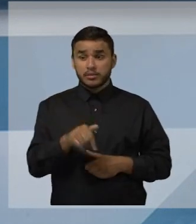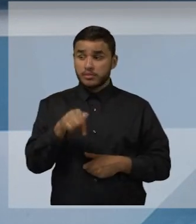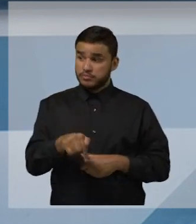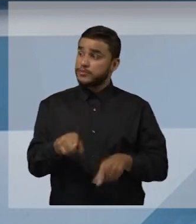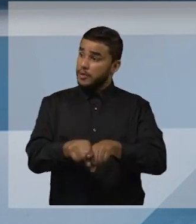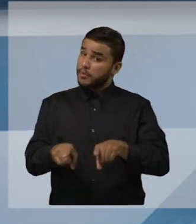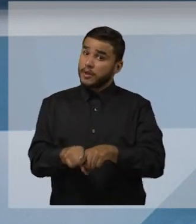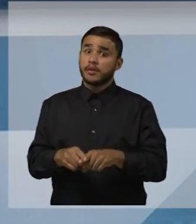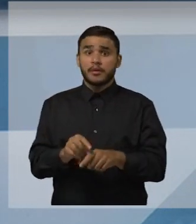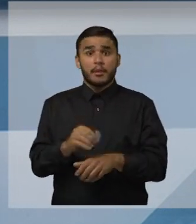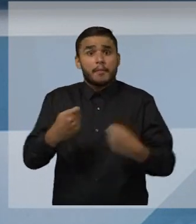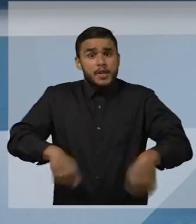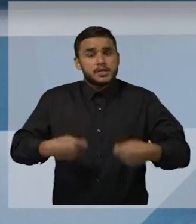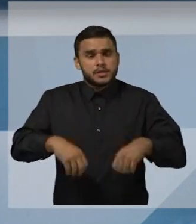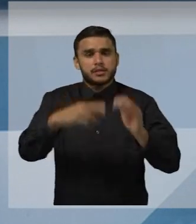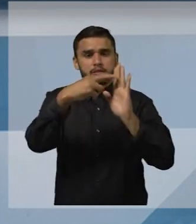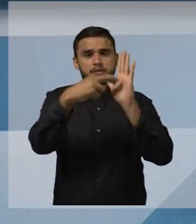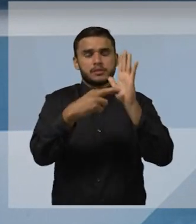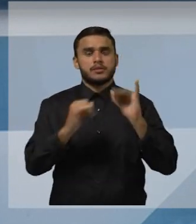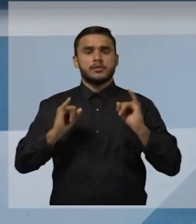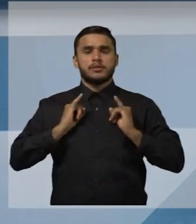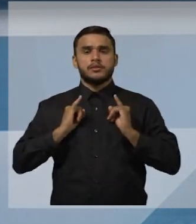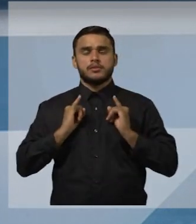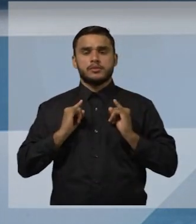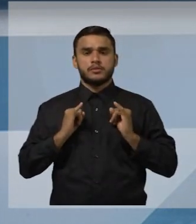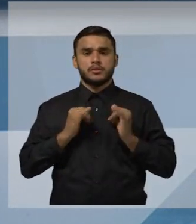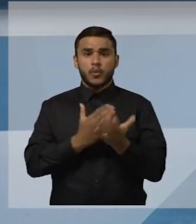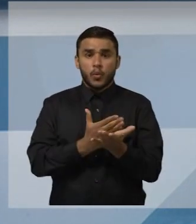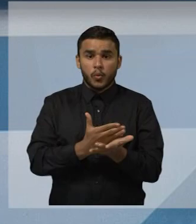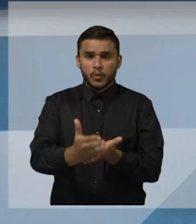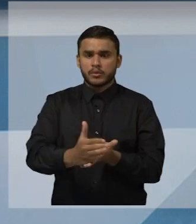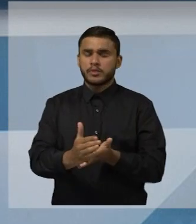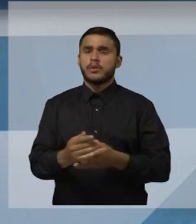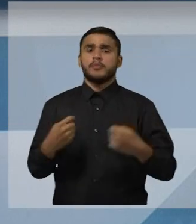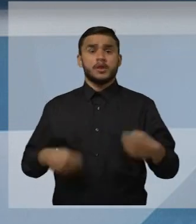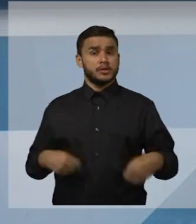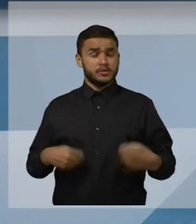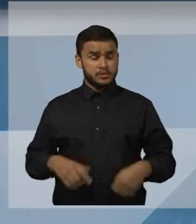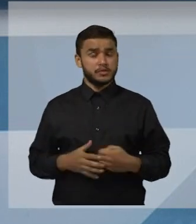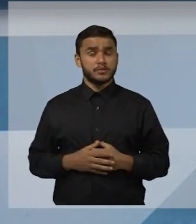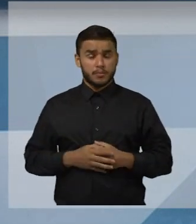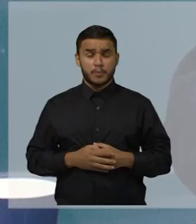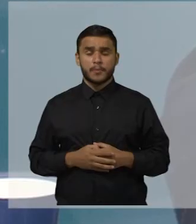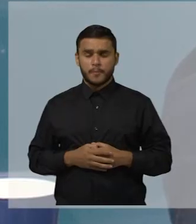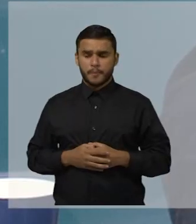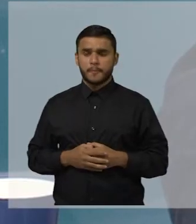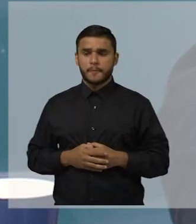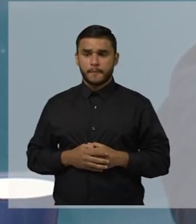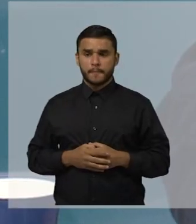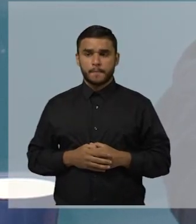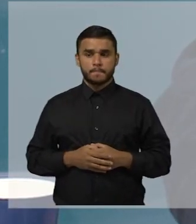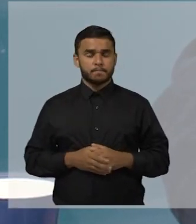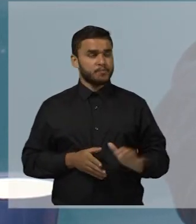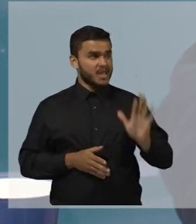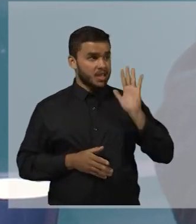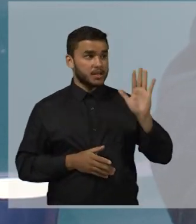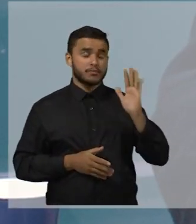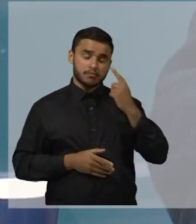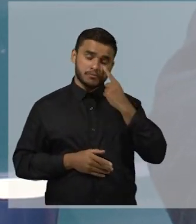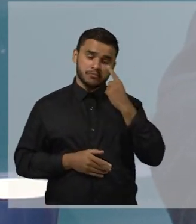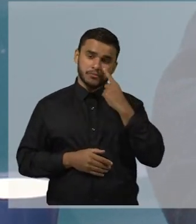Previdência, que é a âncora para o ponto de partida de qualquer coisa. Devagar com a louça.